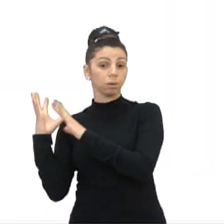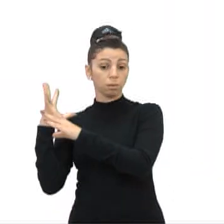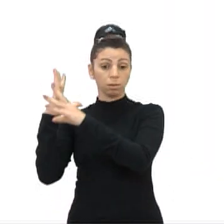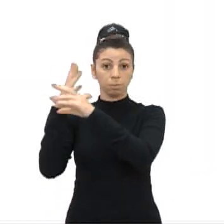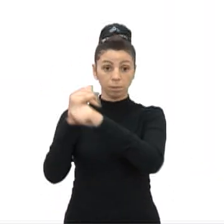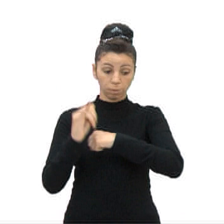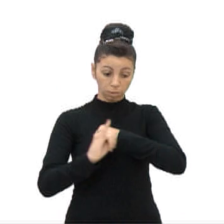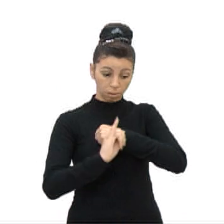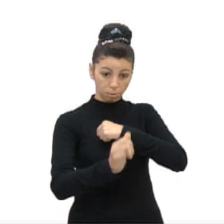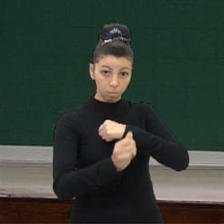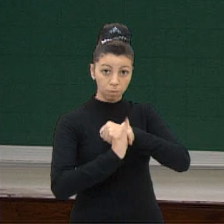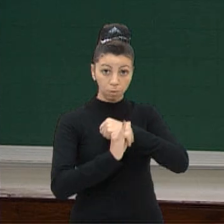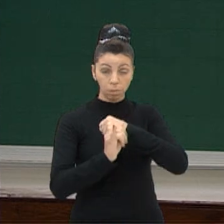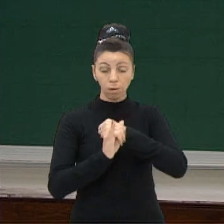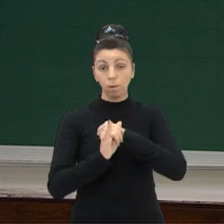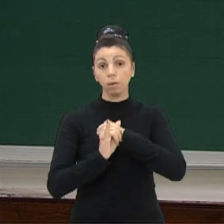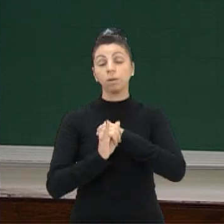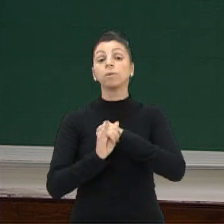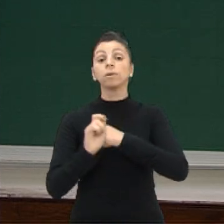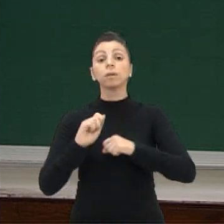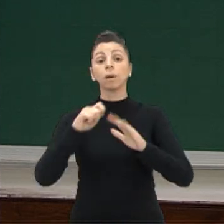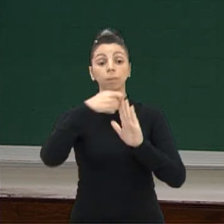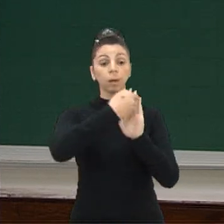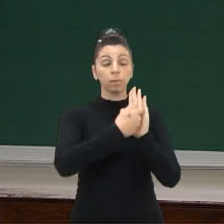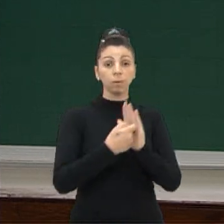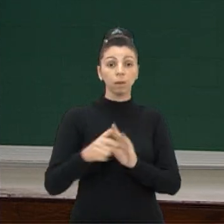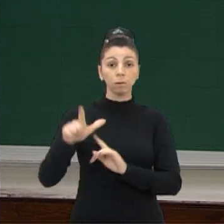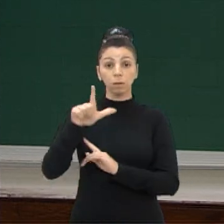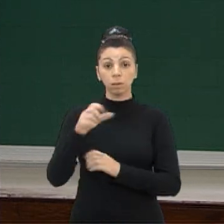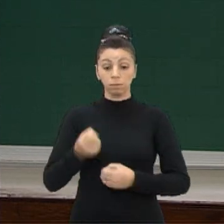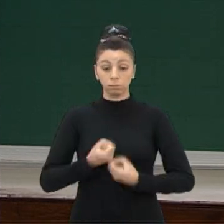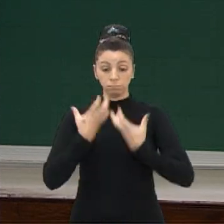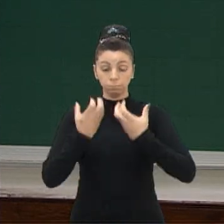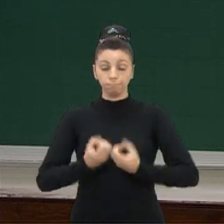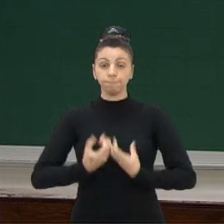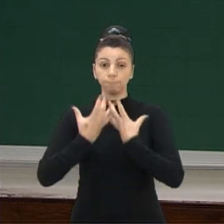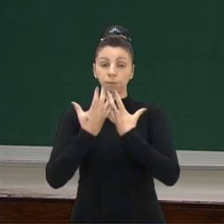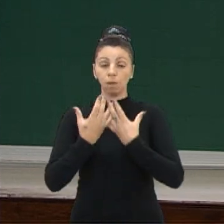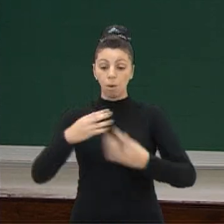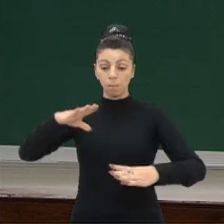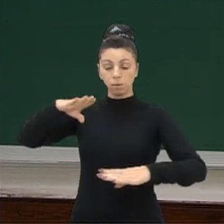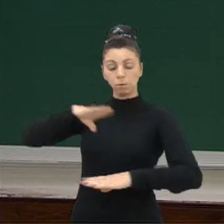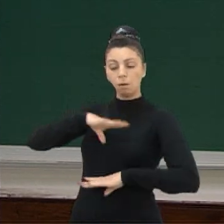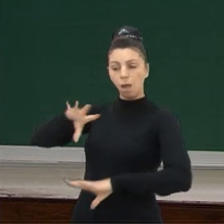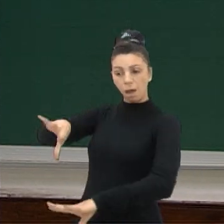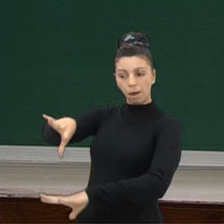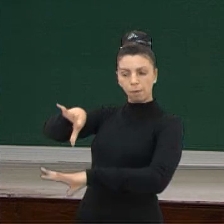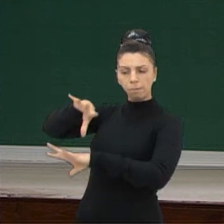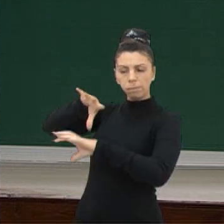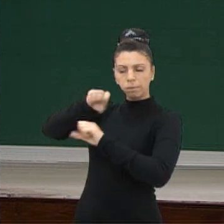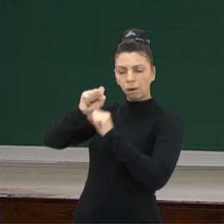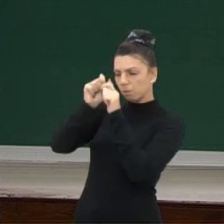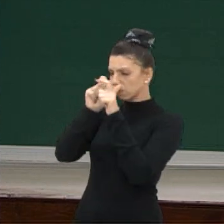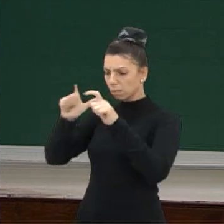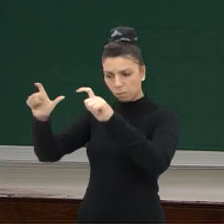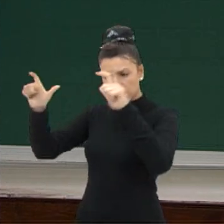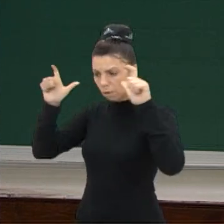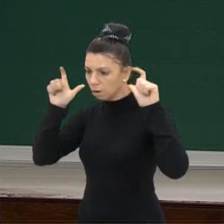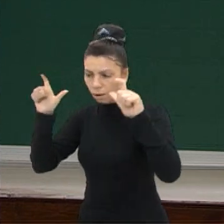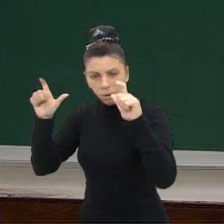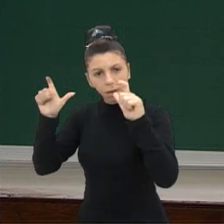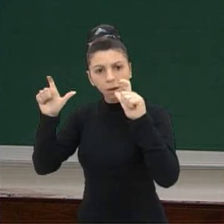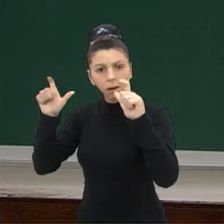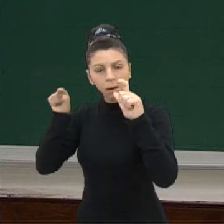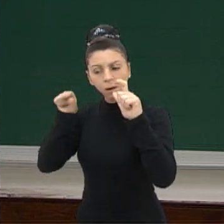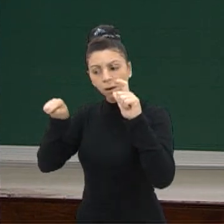é um texto literário, né, que capta ali uma situação diferente, uma situação inusitada, que chamou a atenção do